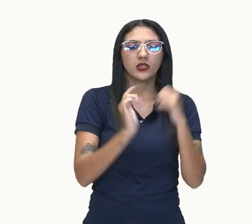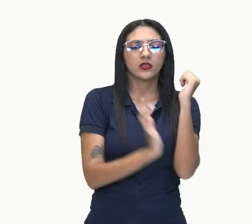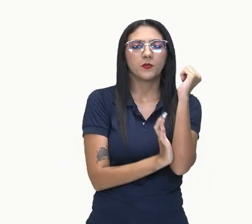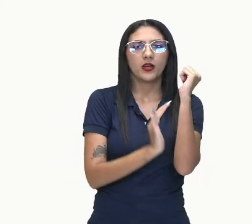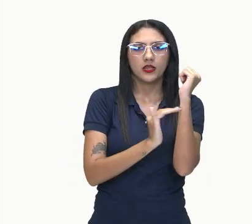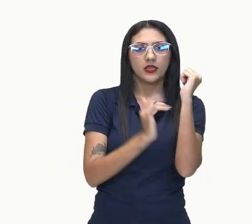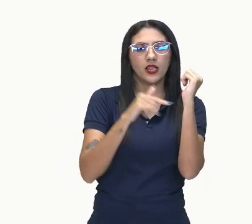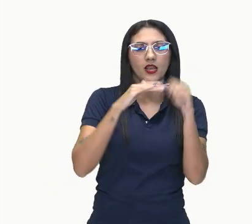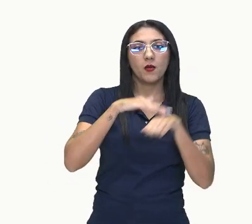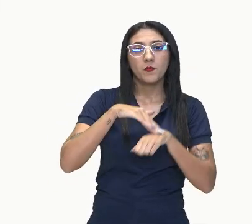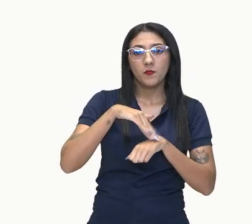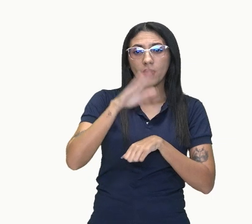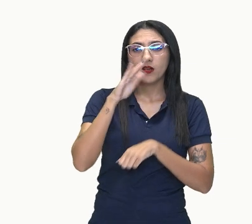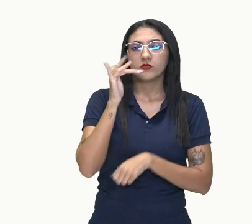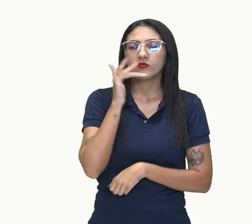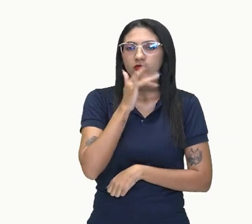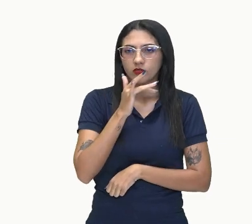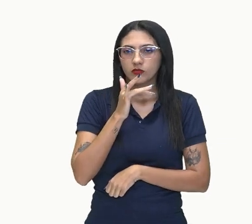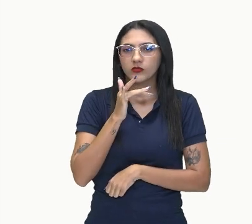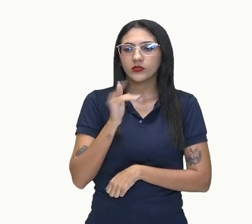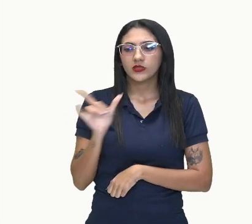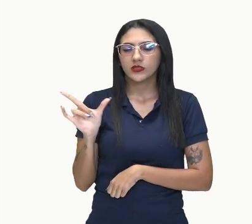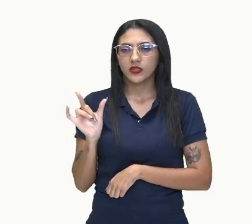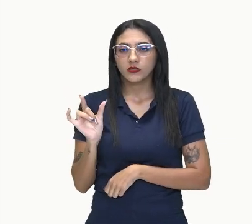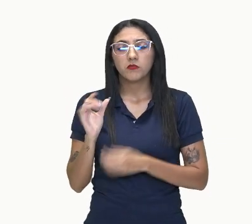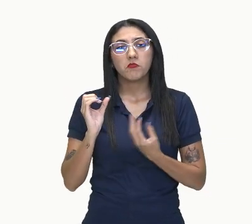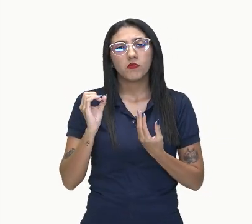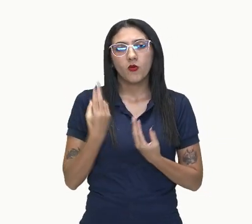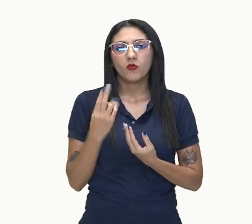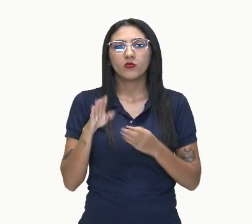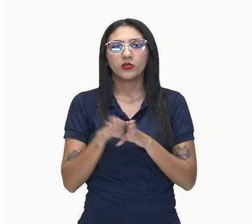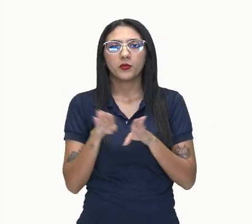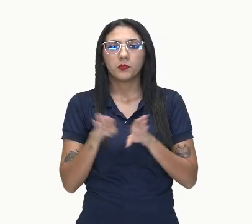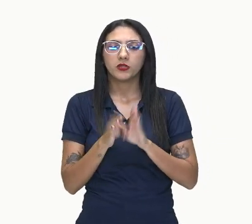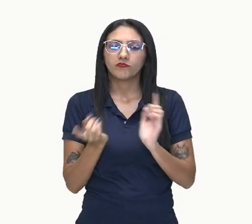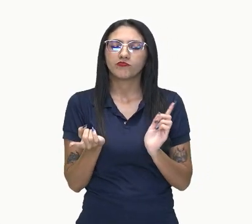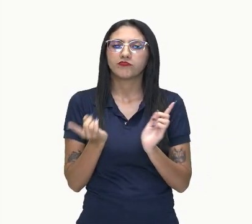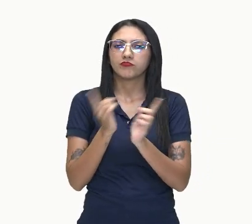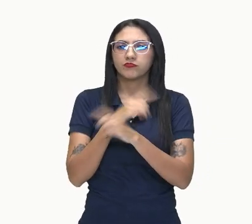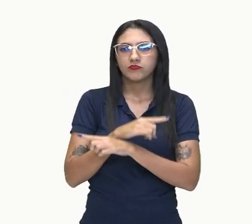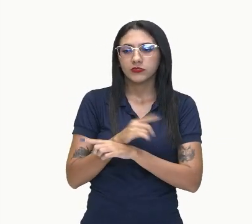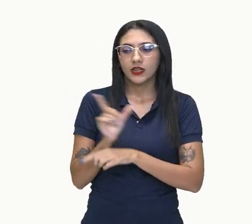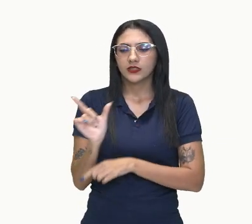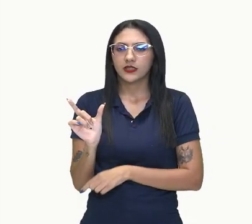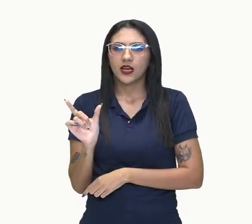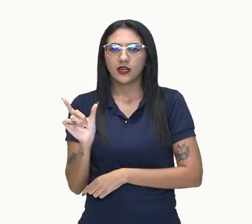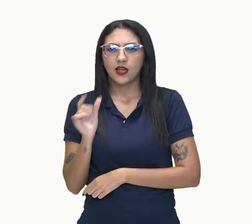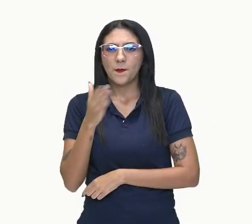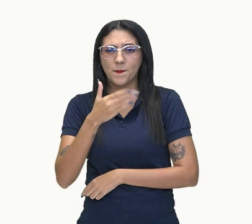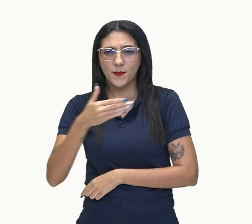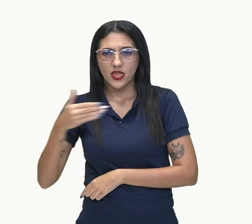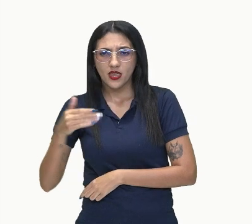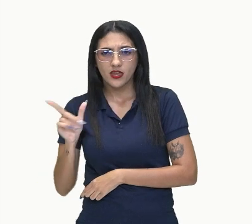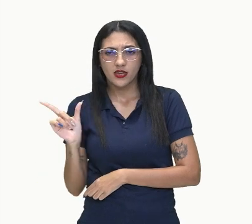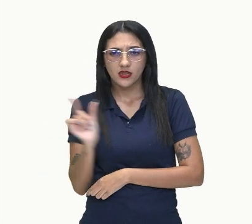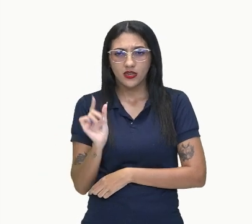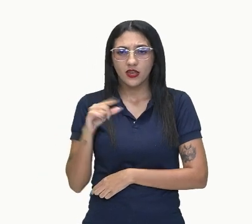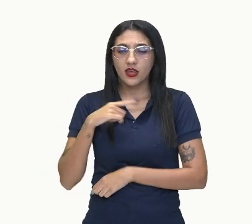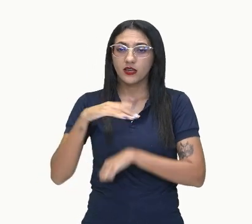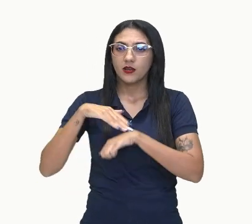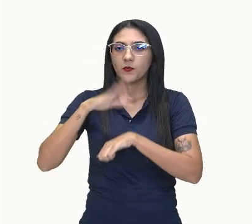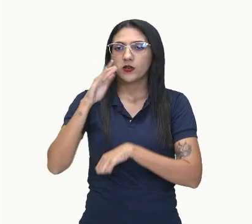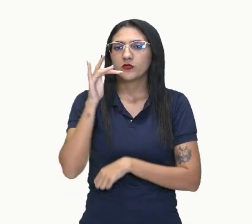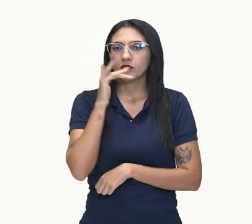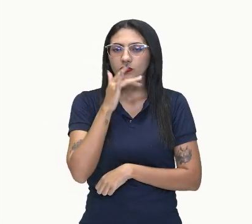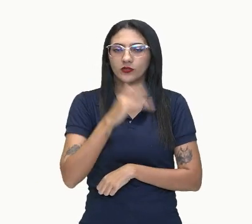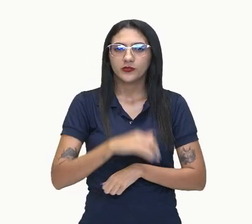than sardinha. Mas se você acha que é a sardinha, você fala sardinha is more delicious than tambaqui. Se bem que